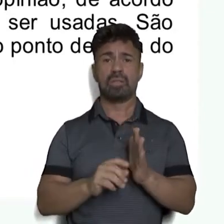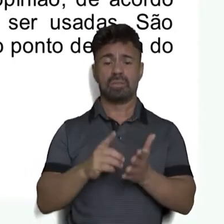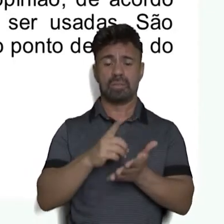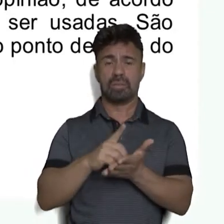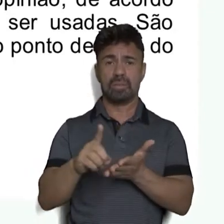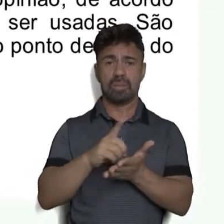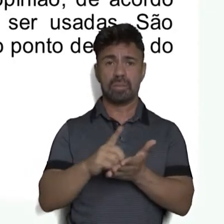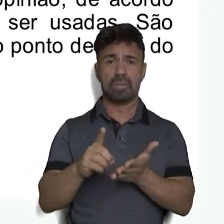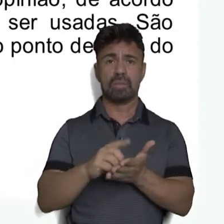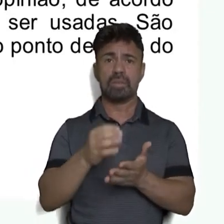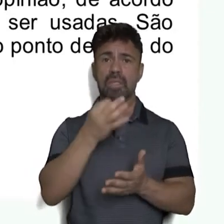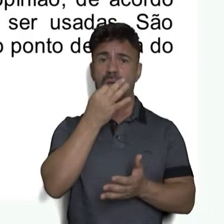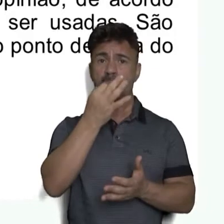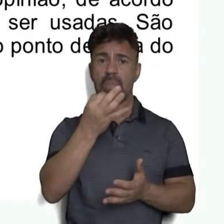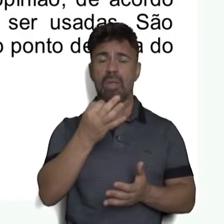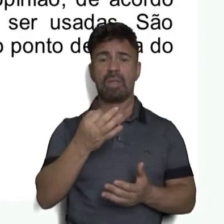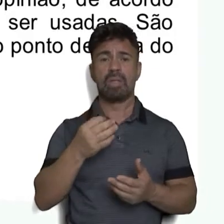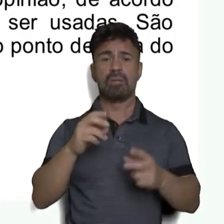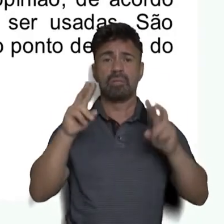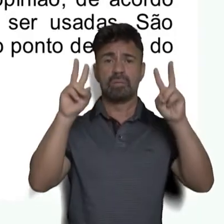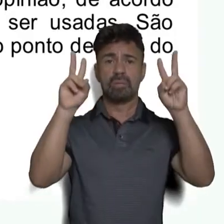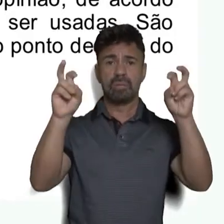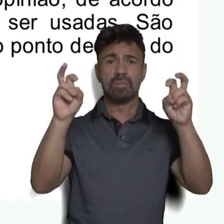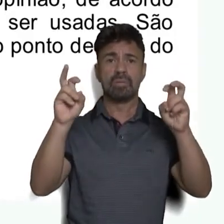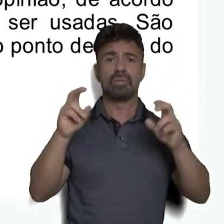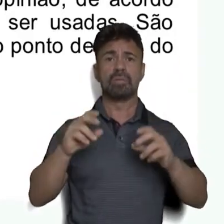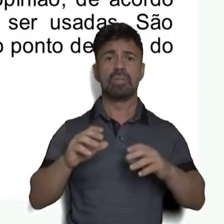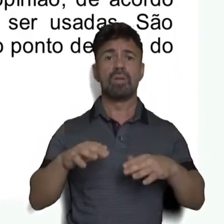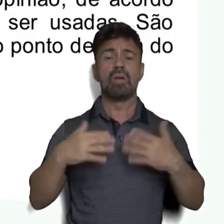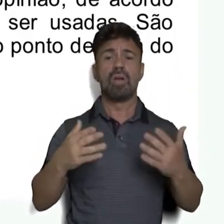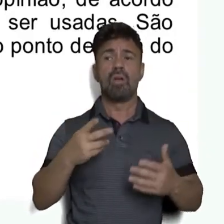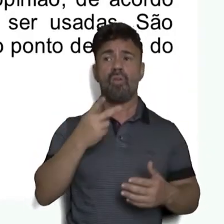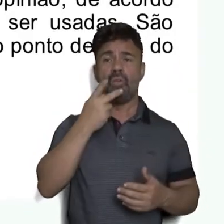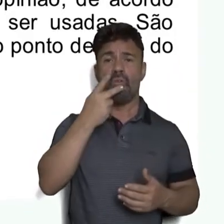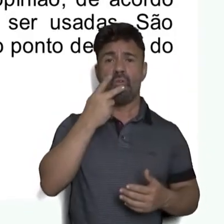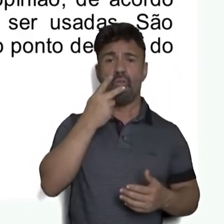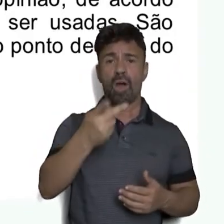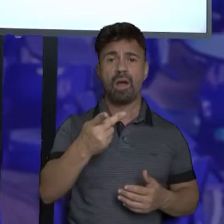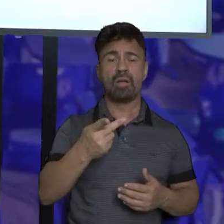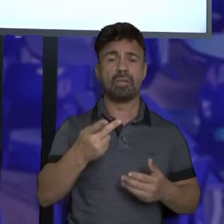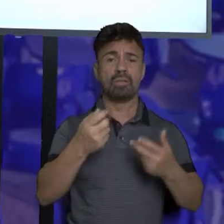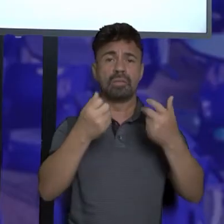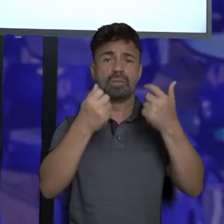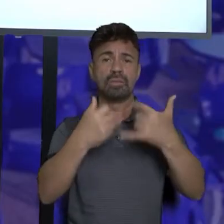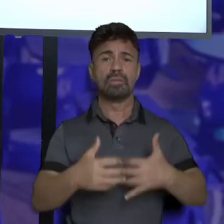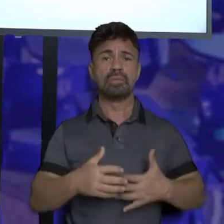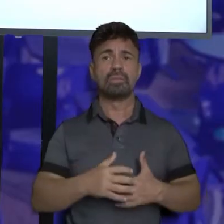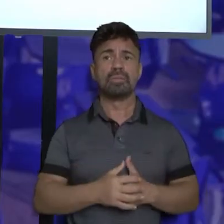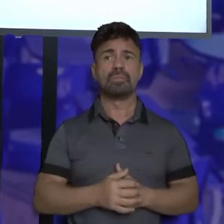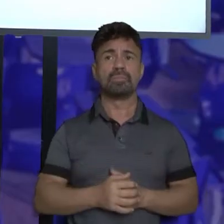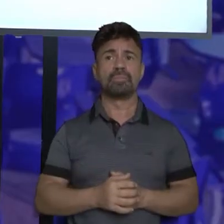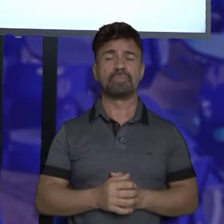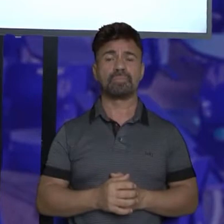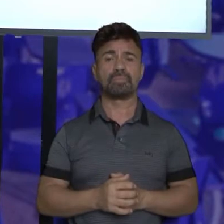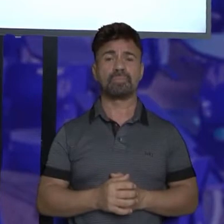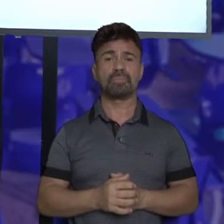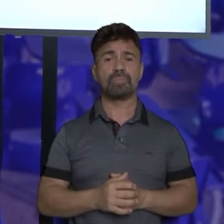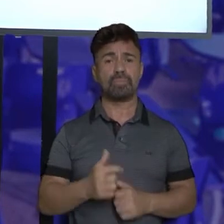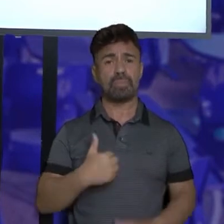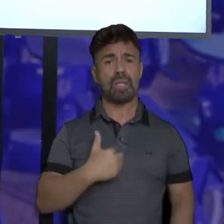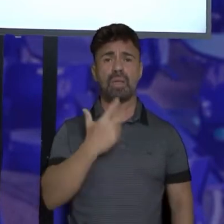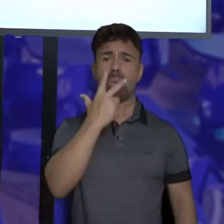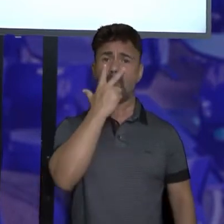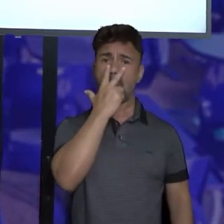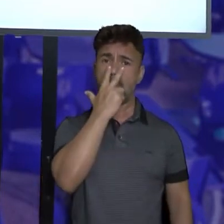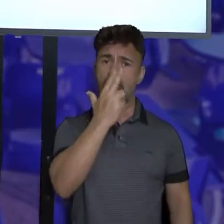que eu já indico a minha opinião sobre um assunto, quando eu digo, como vocês viram aqui, eu acho,